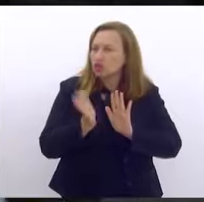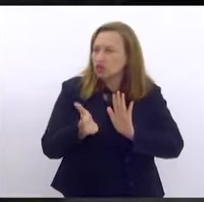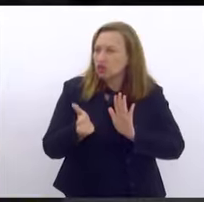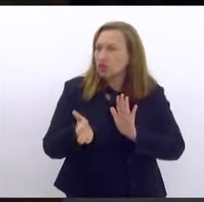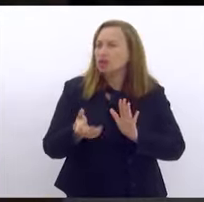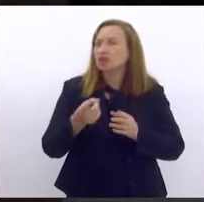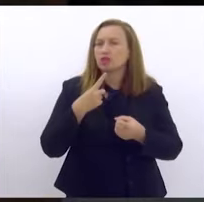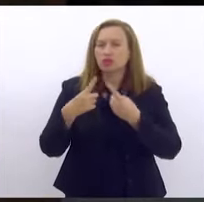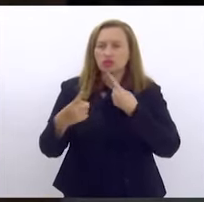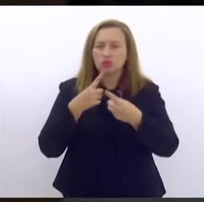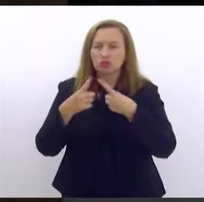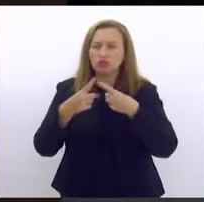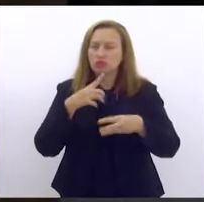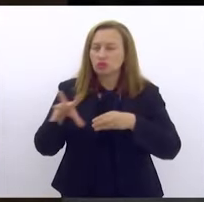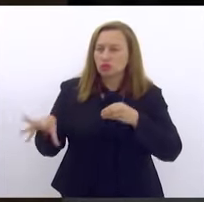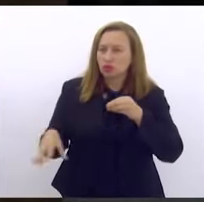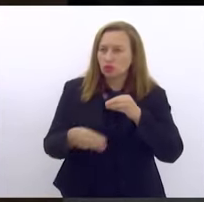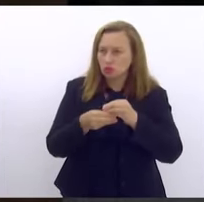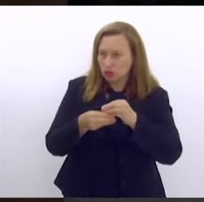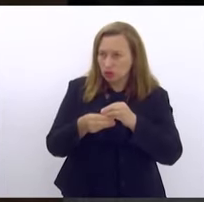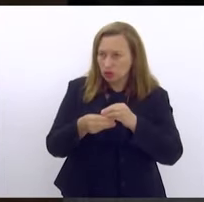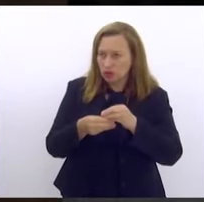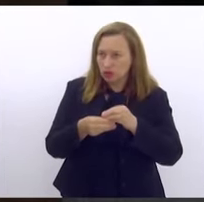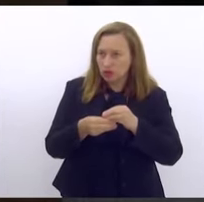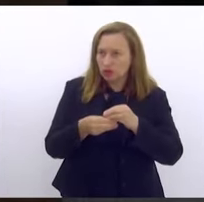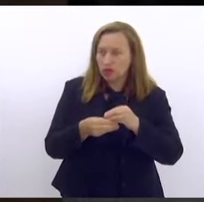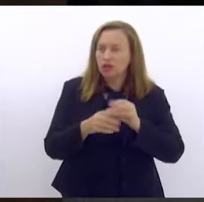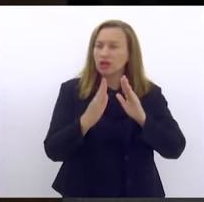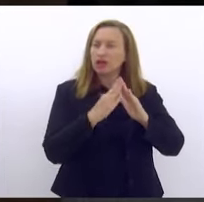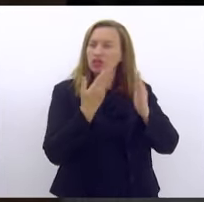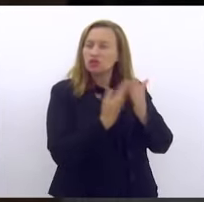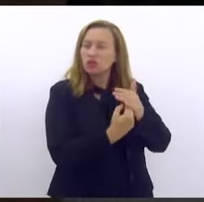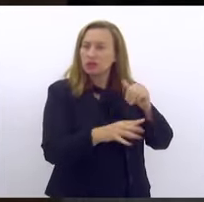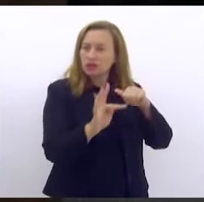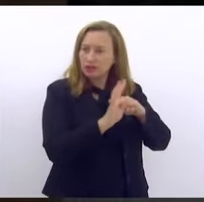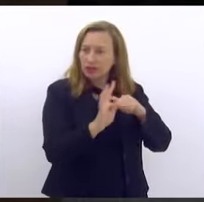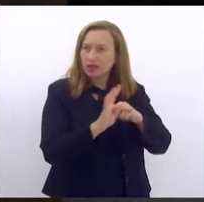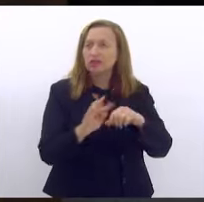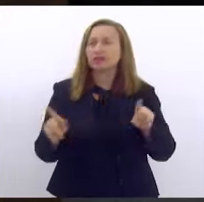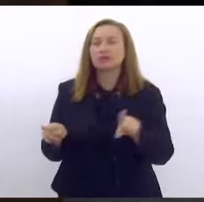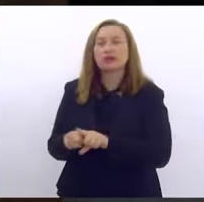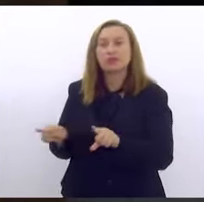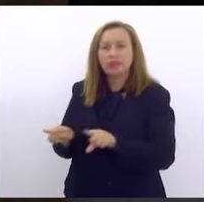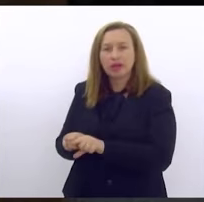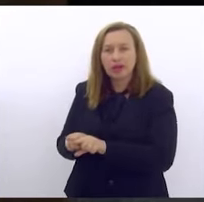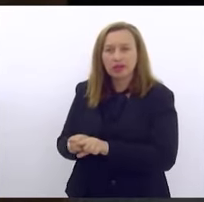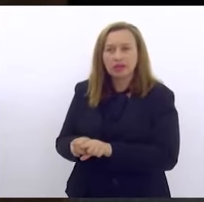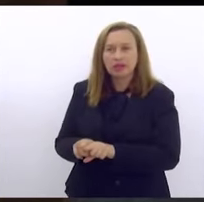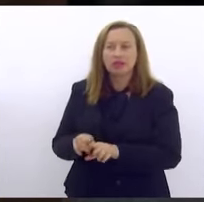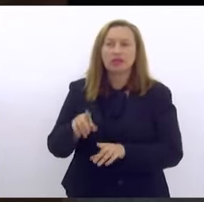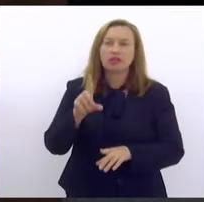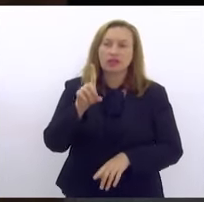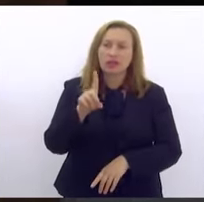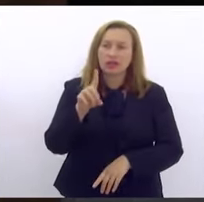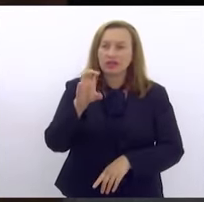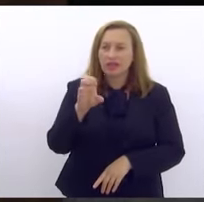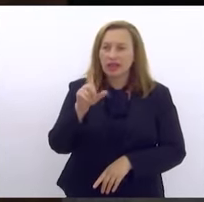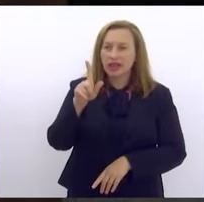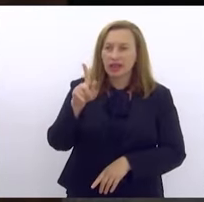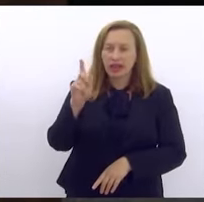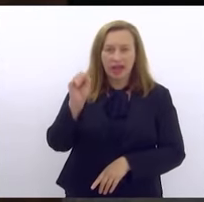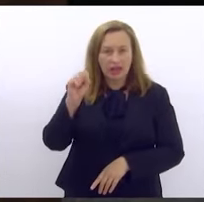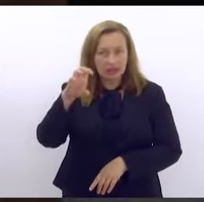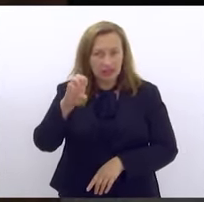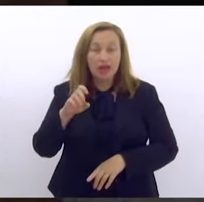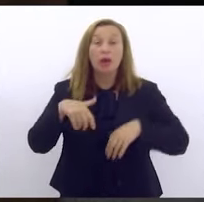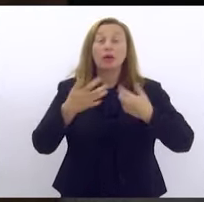decidido de incluir tanto a FAETEC quanto o Degase. Mas eu só